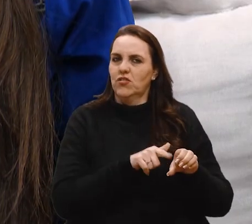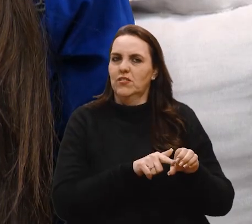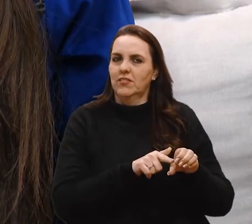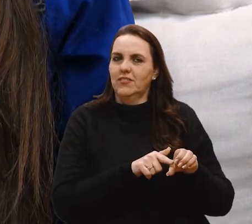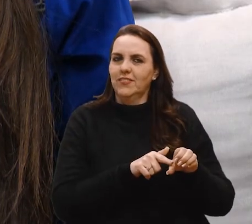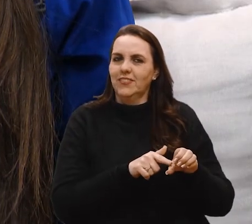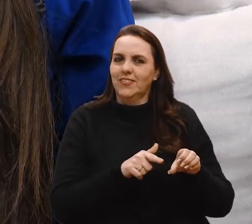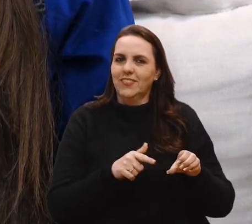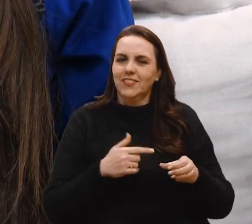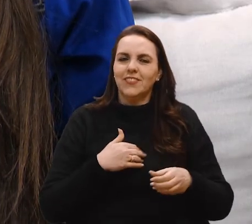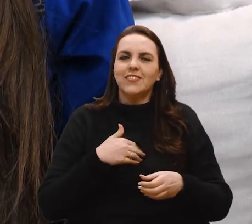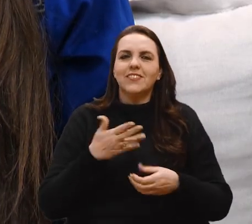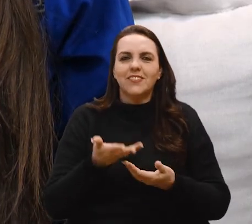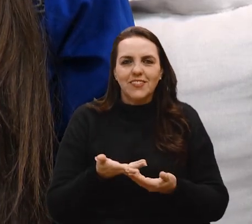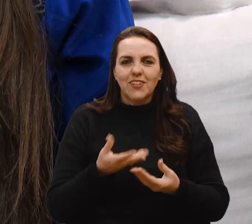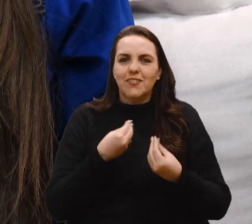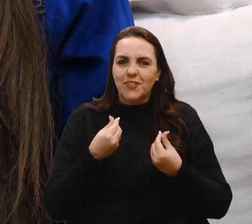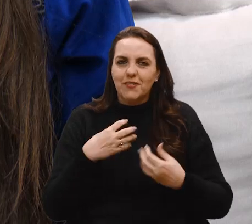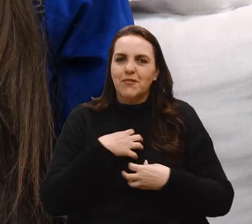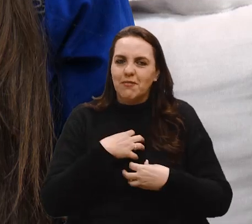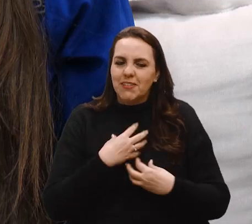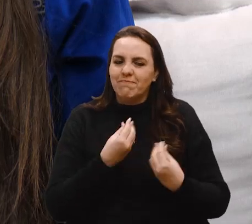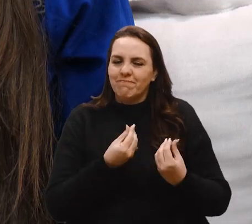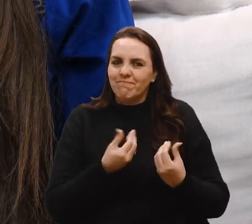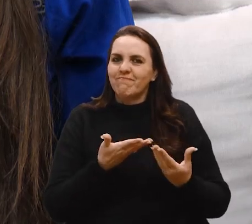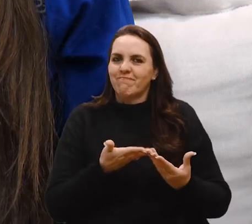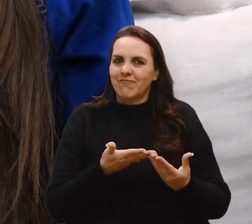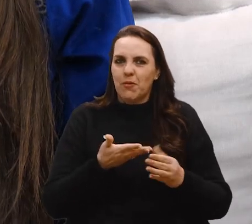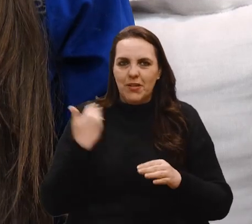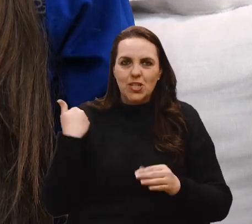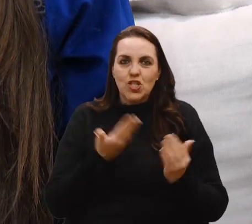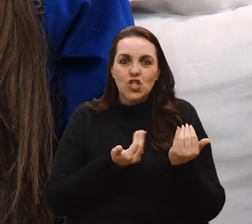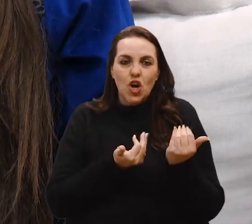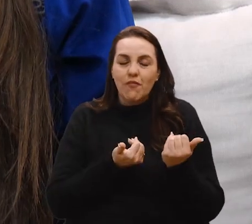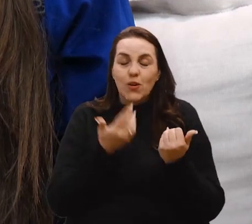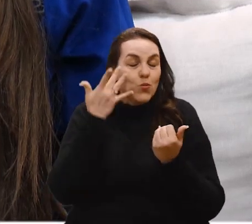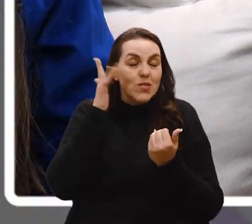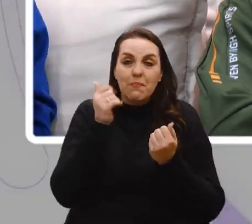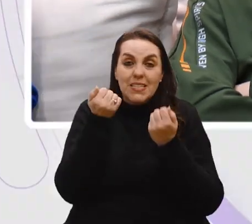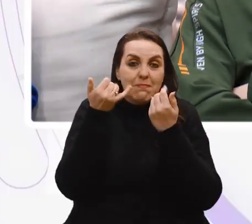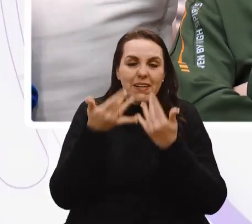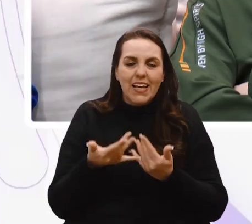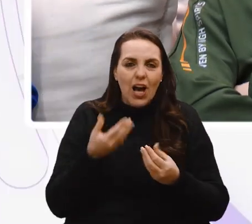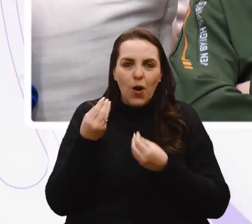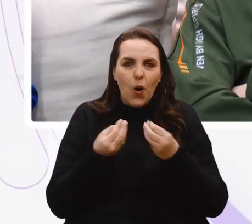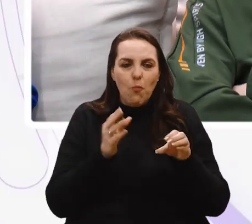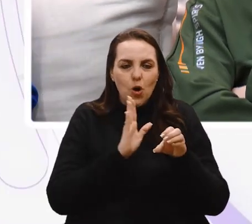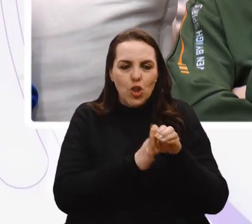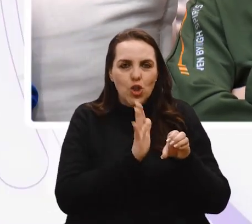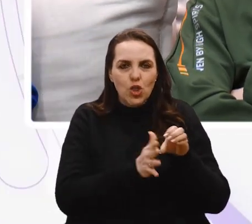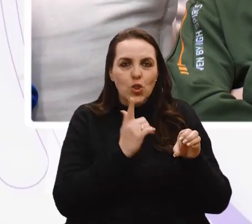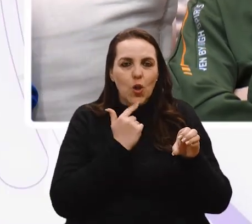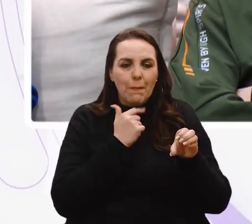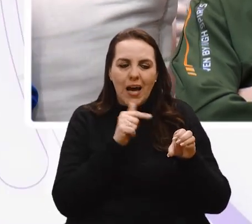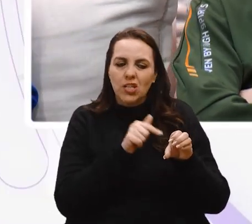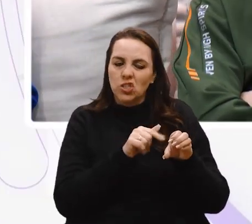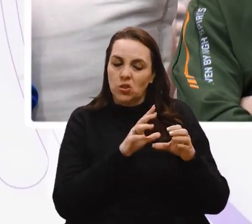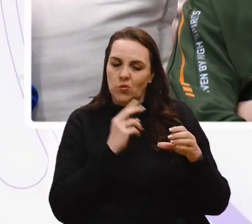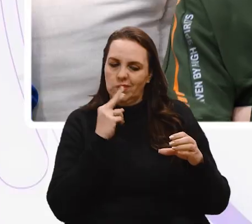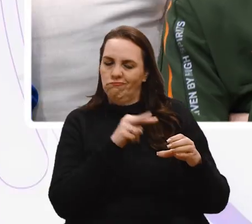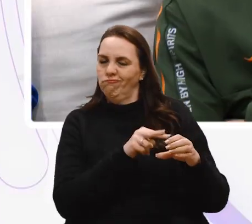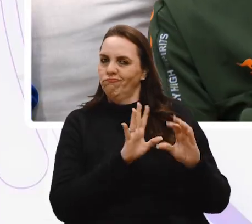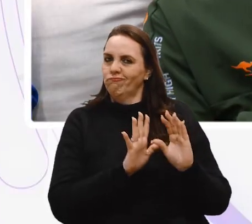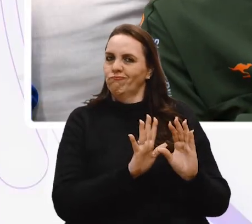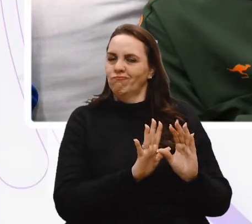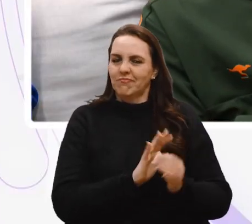Entendeu? Pra mim era bem complicado essa situação. Quando eu era mais novo, eu não sabia explicar direito. Então aí era... E Pedro, e a socialização?